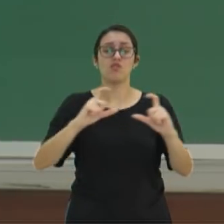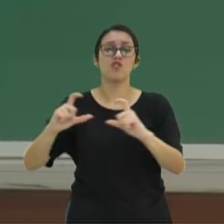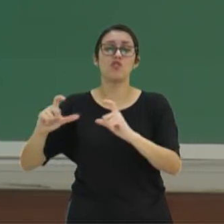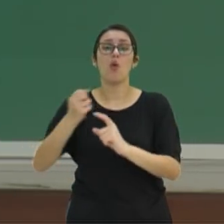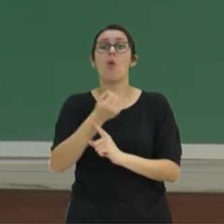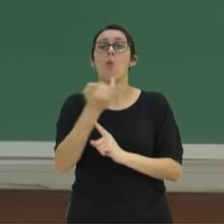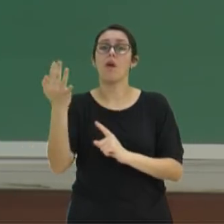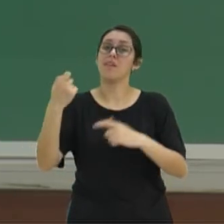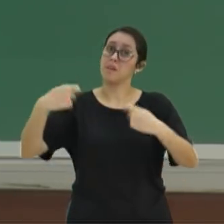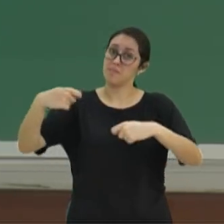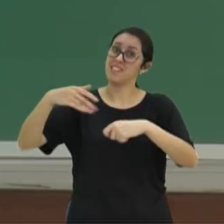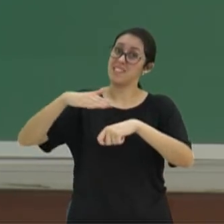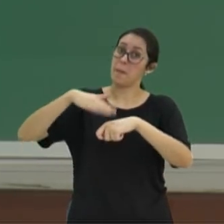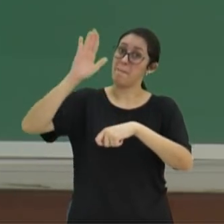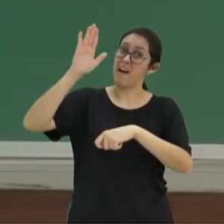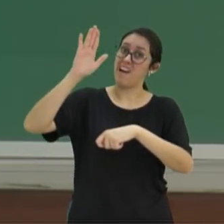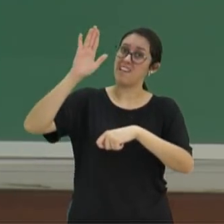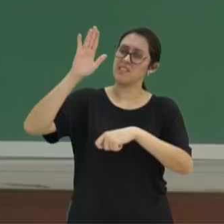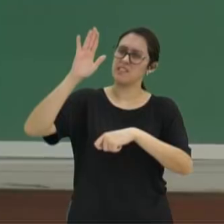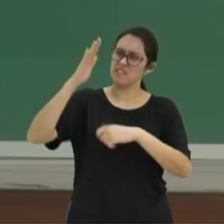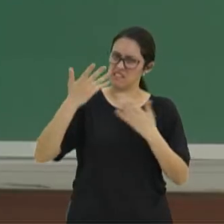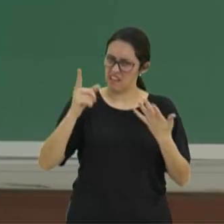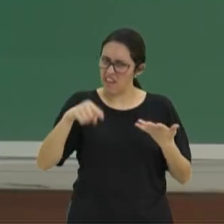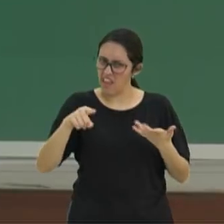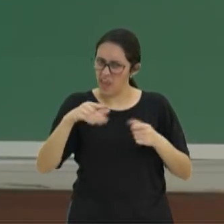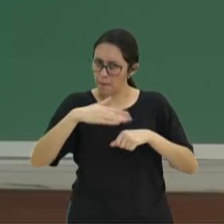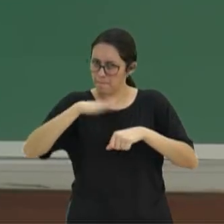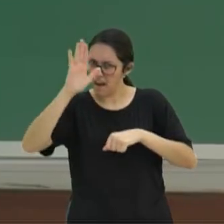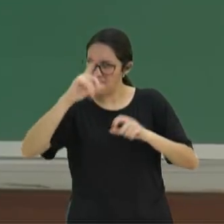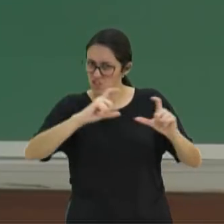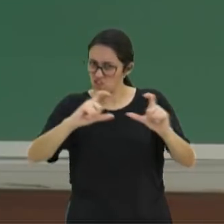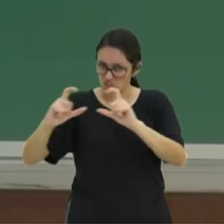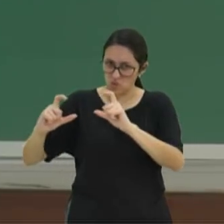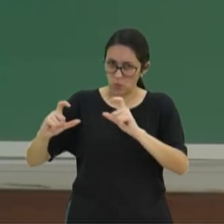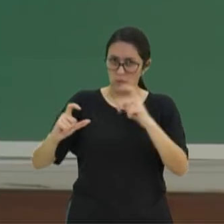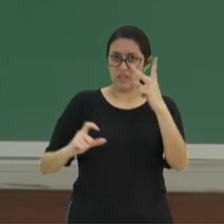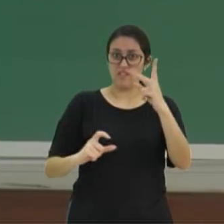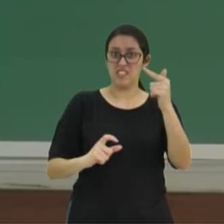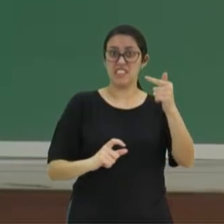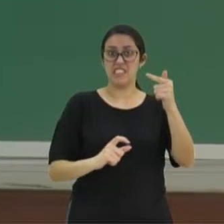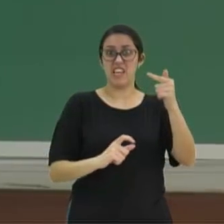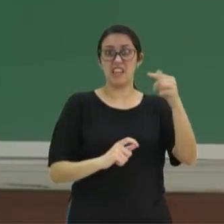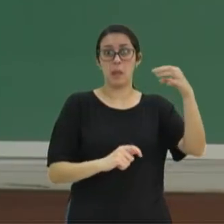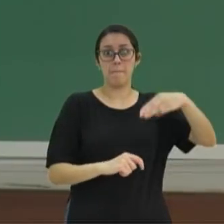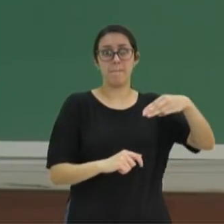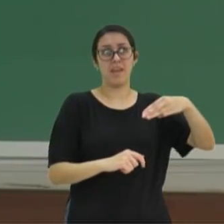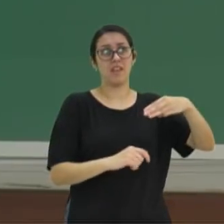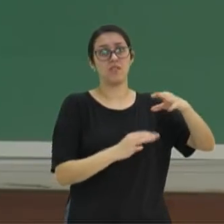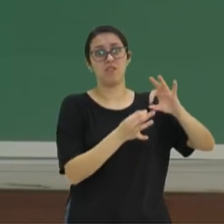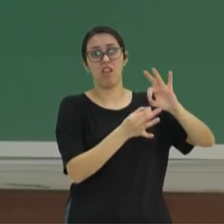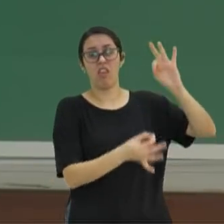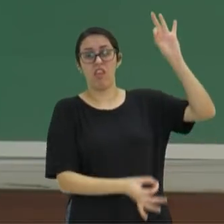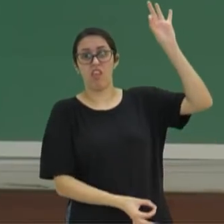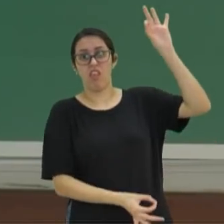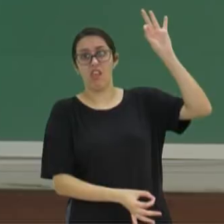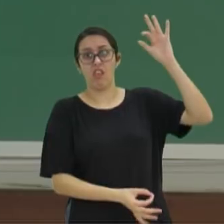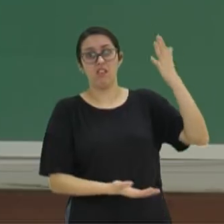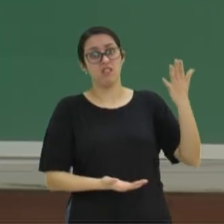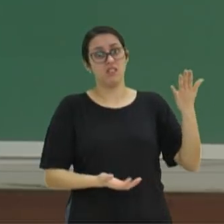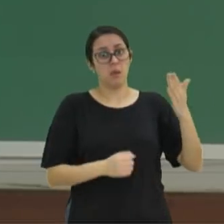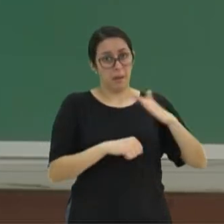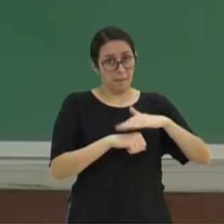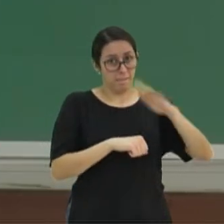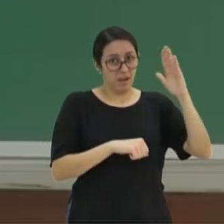que é isso mesmo? É mais tijolos? Importante essa análise também. Vou precisar de mais tijolo? E daí eu